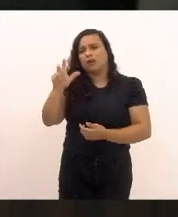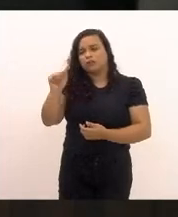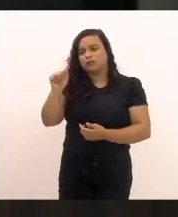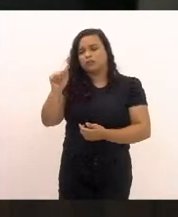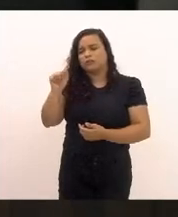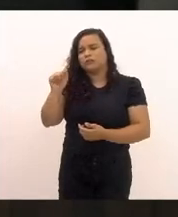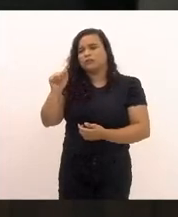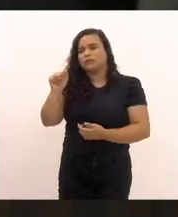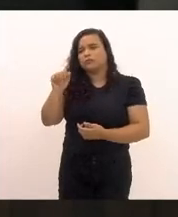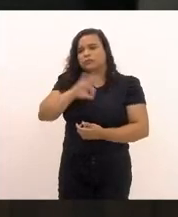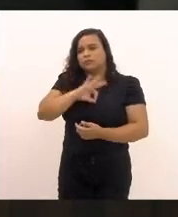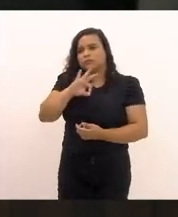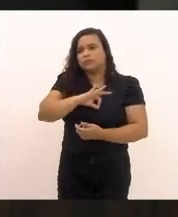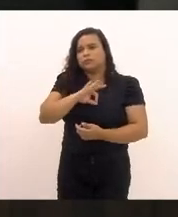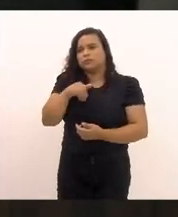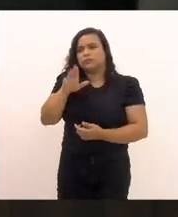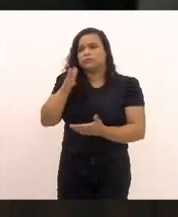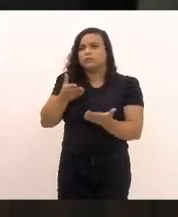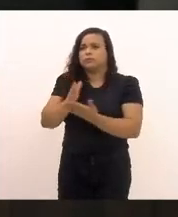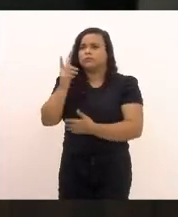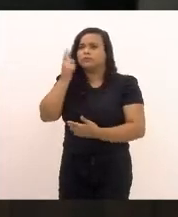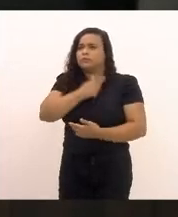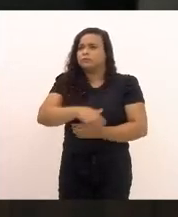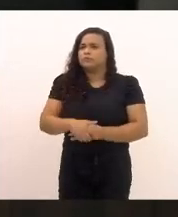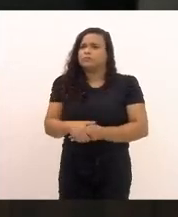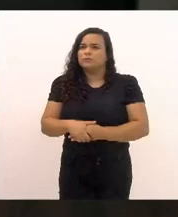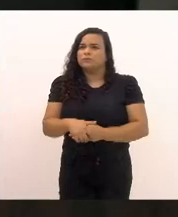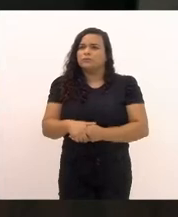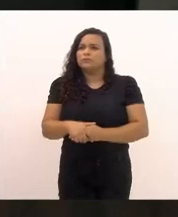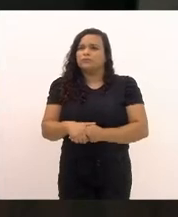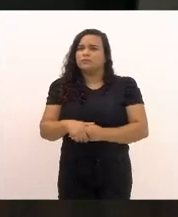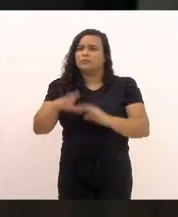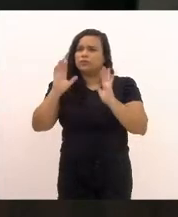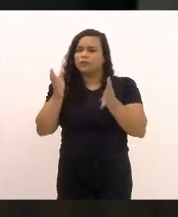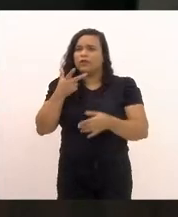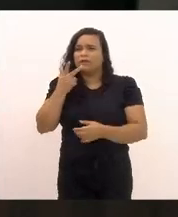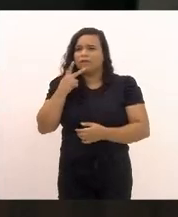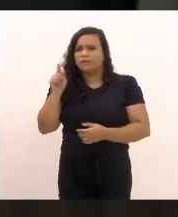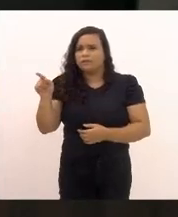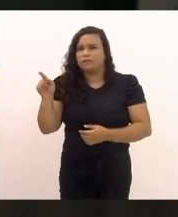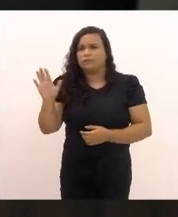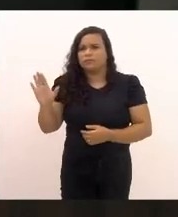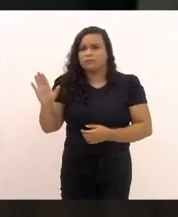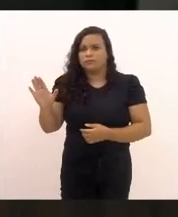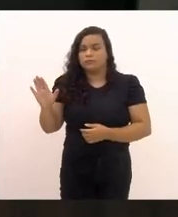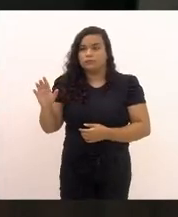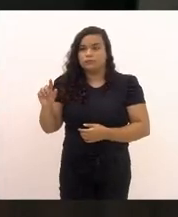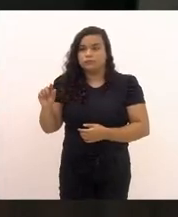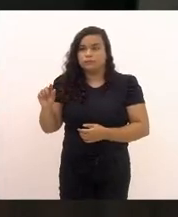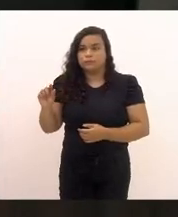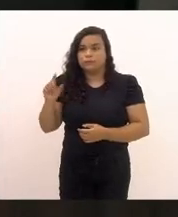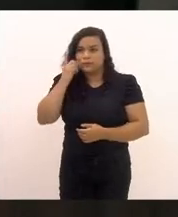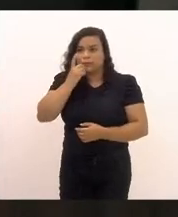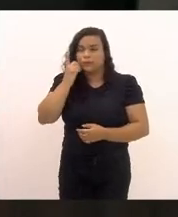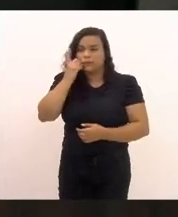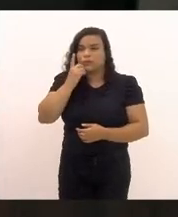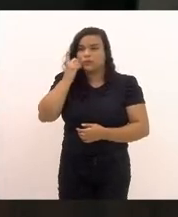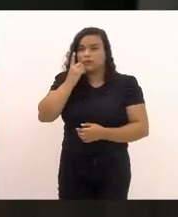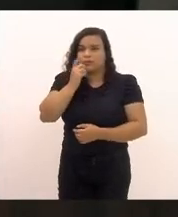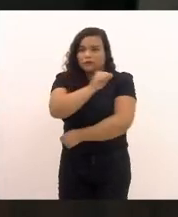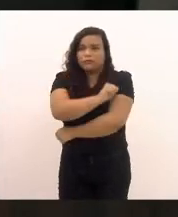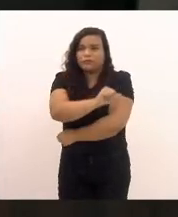Senhores que aprovam, permanentes como estão, aprovado. Já falo com Vossa Excelência, deputada